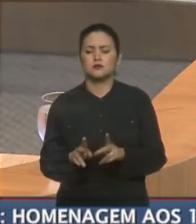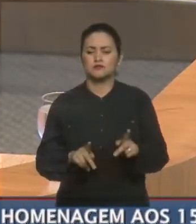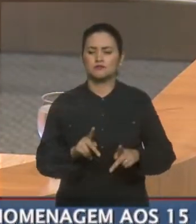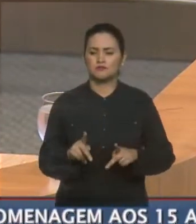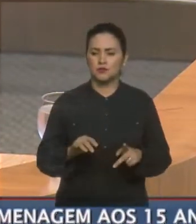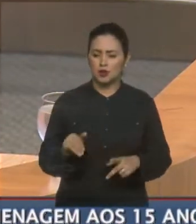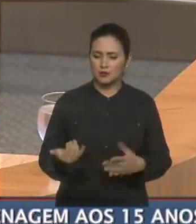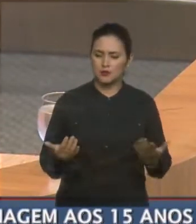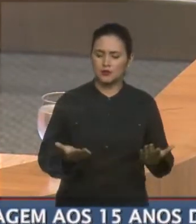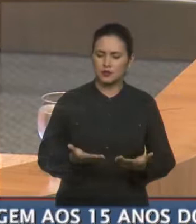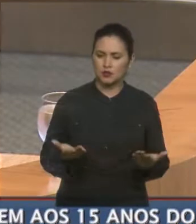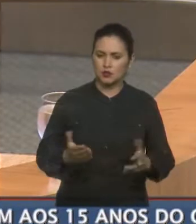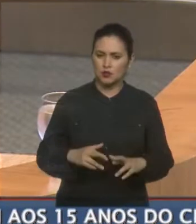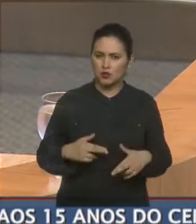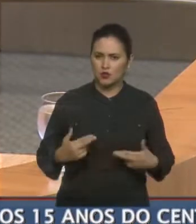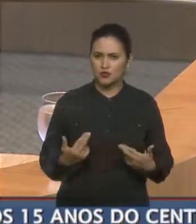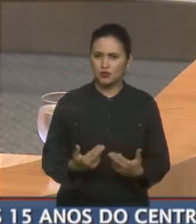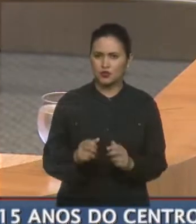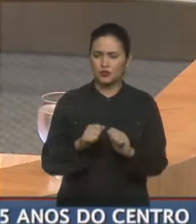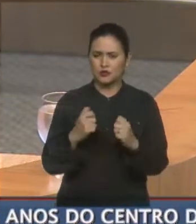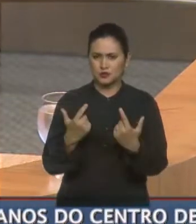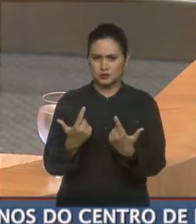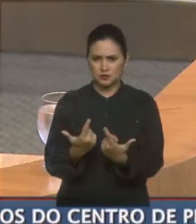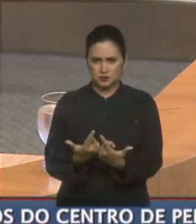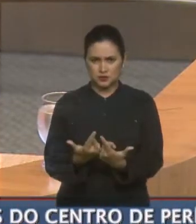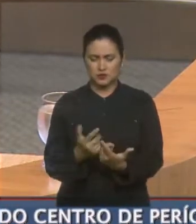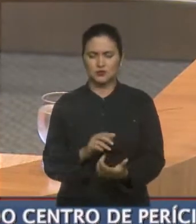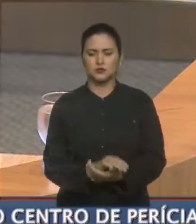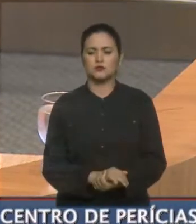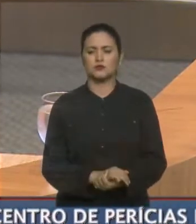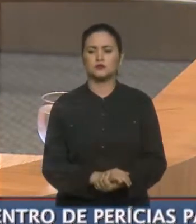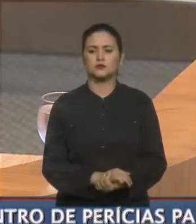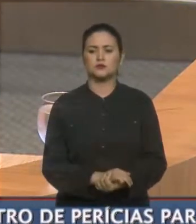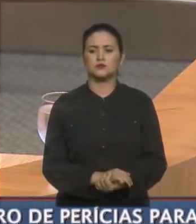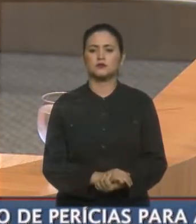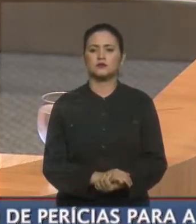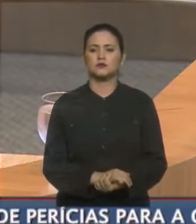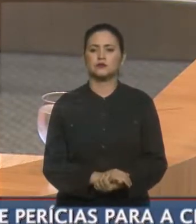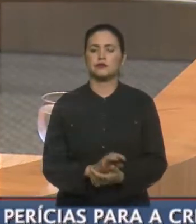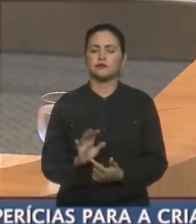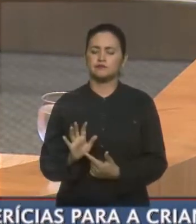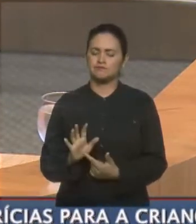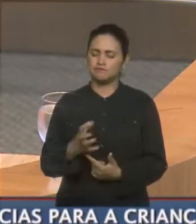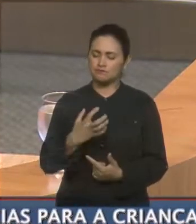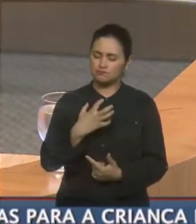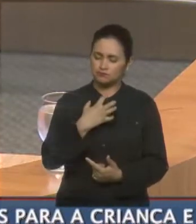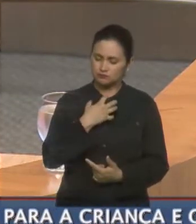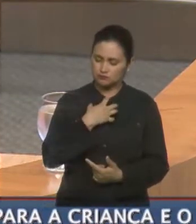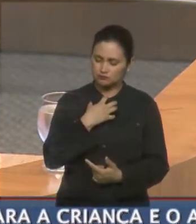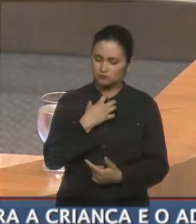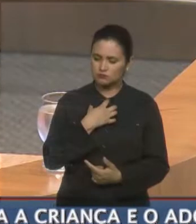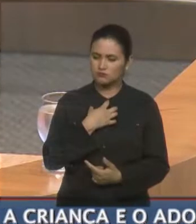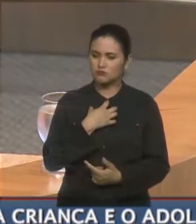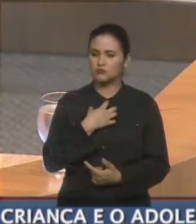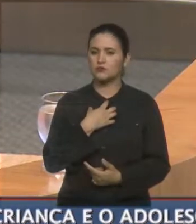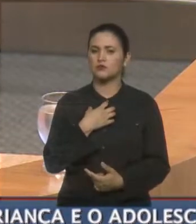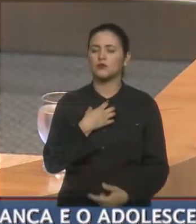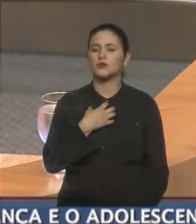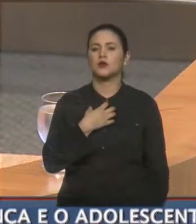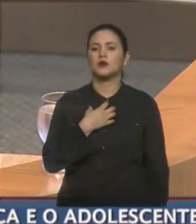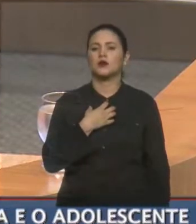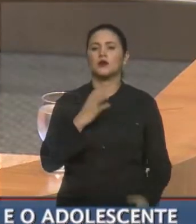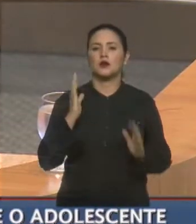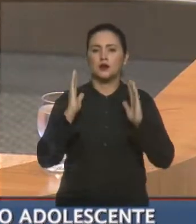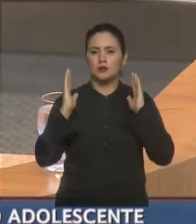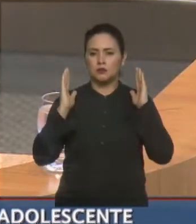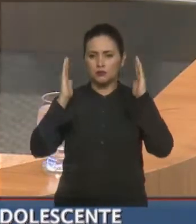que estamos reunidos na Assembleia Legislativa do Estado do Maranhão, para expressar a solidariedade ao Papa Francisco,